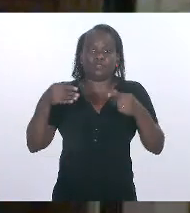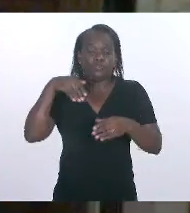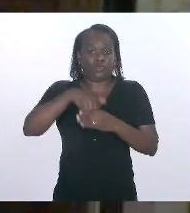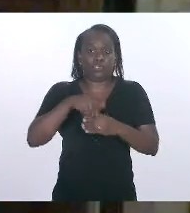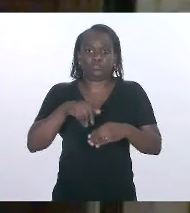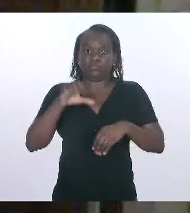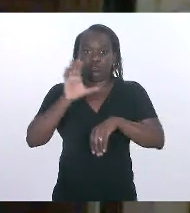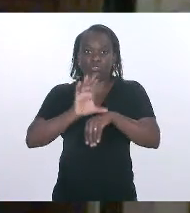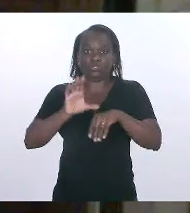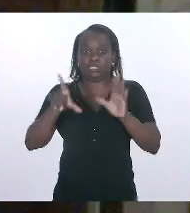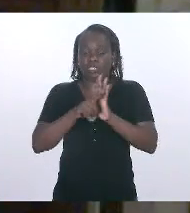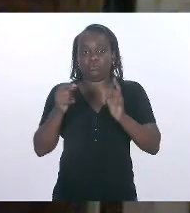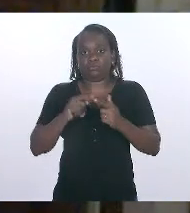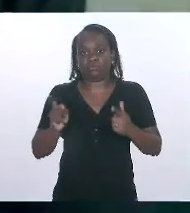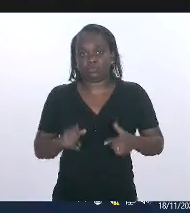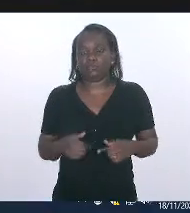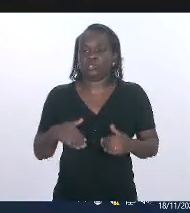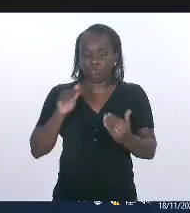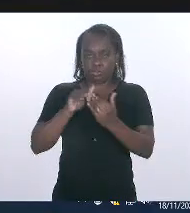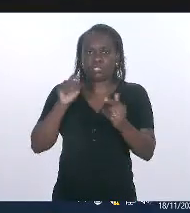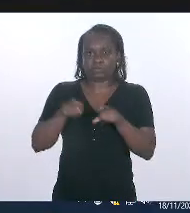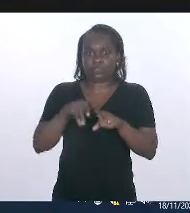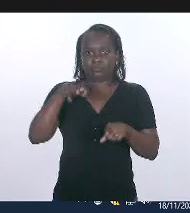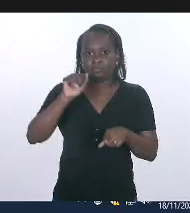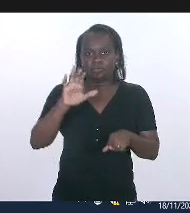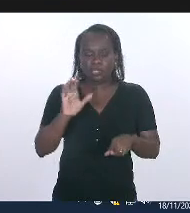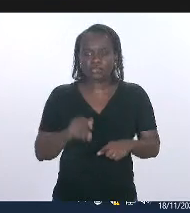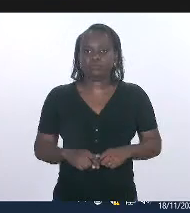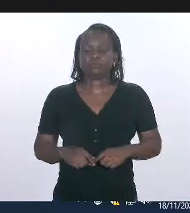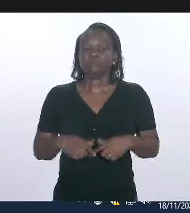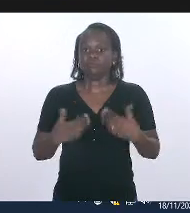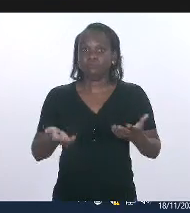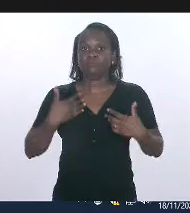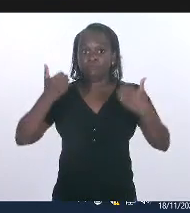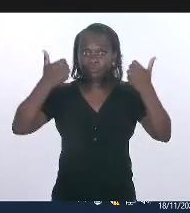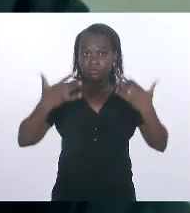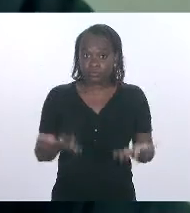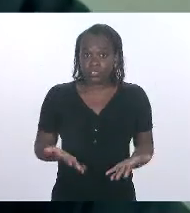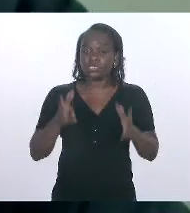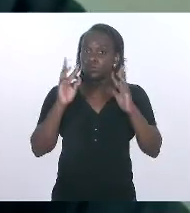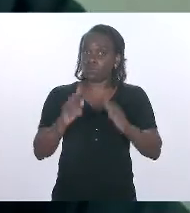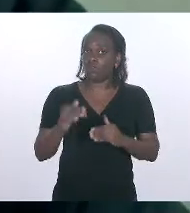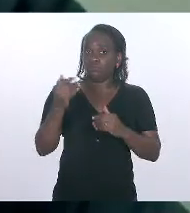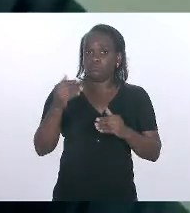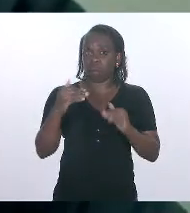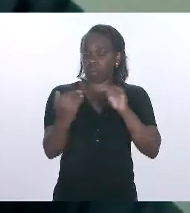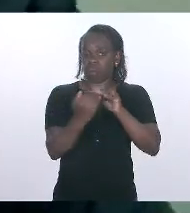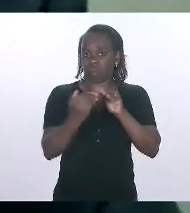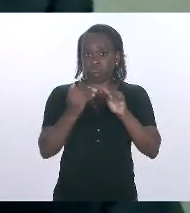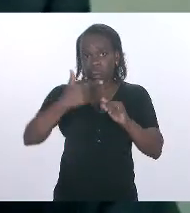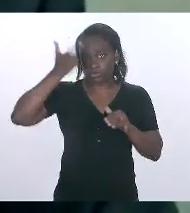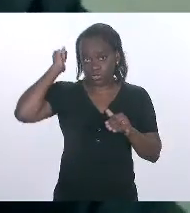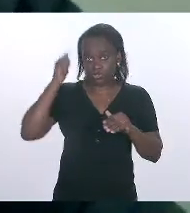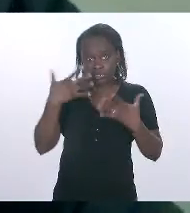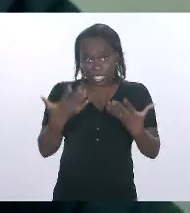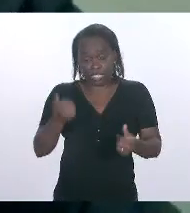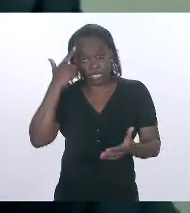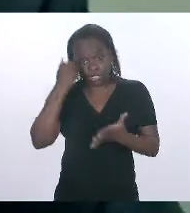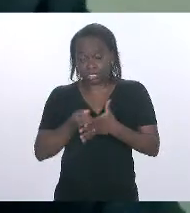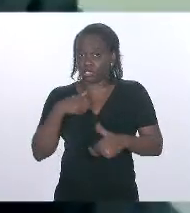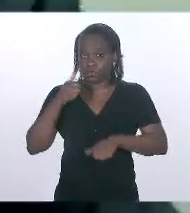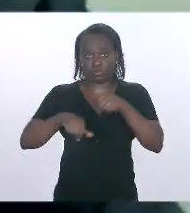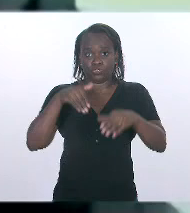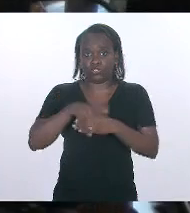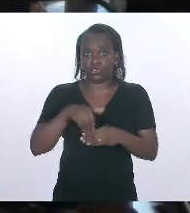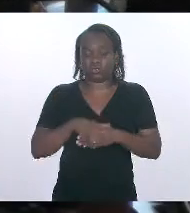inconstitucionalidade. Agora, presidente, também. se Vossa Excelência, eu quero fazer minhas as palavras do deputado Luiz Paulo. Se Vossa Excelência quiser colher o parecer, eu mudo o